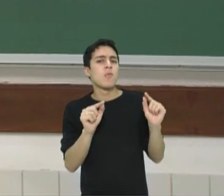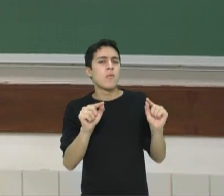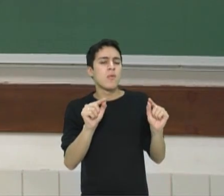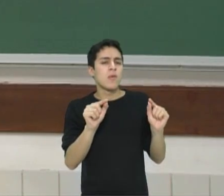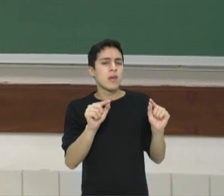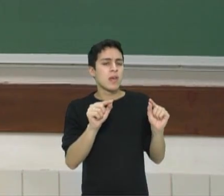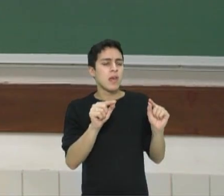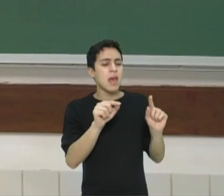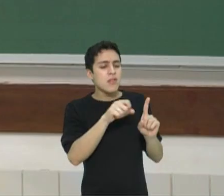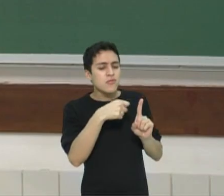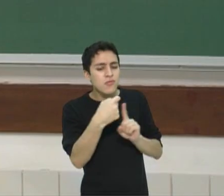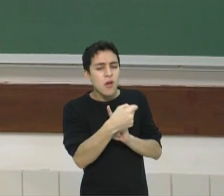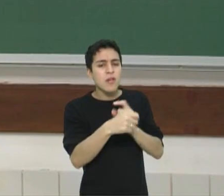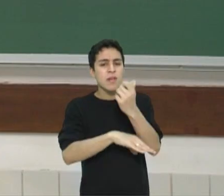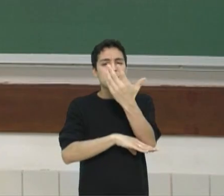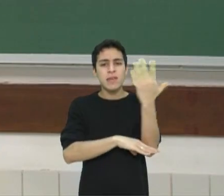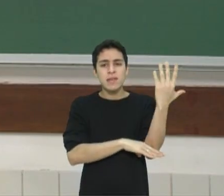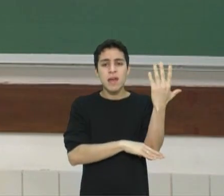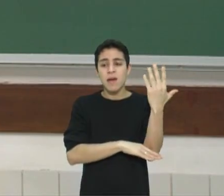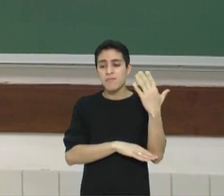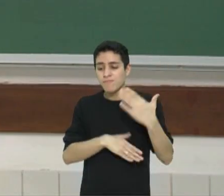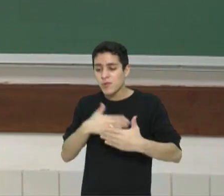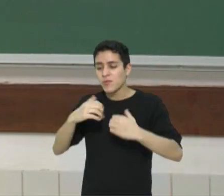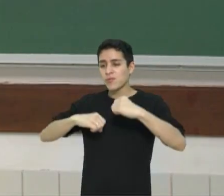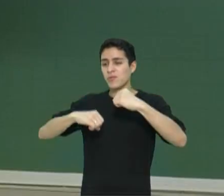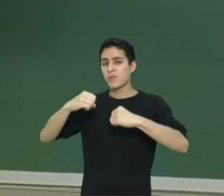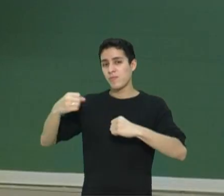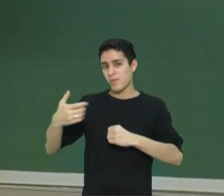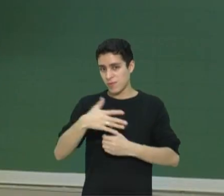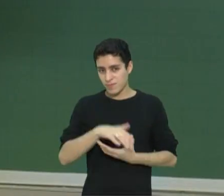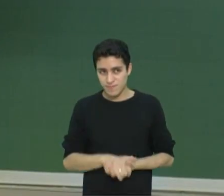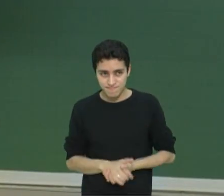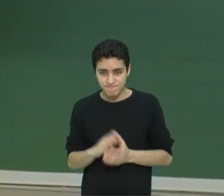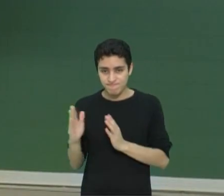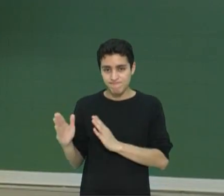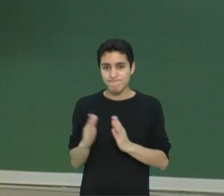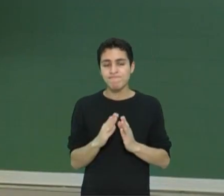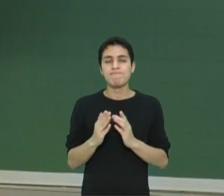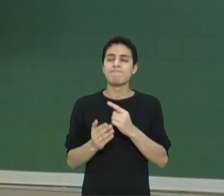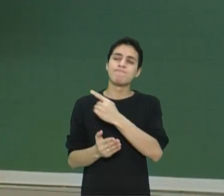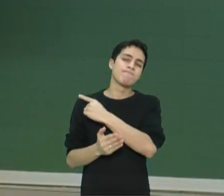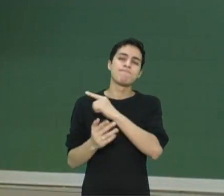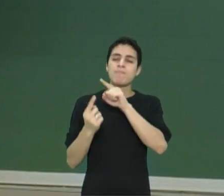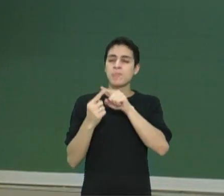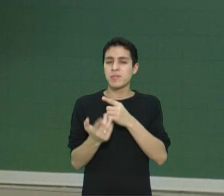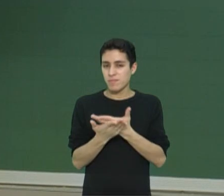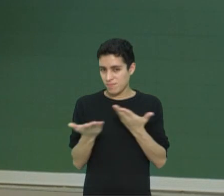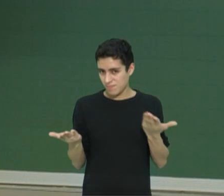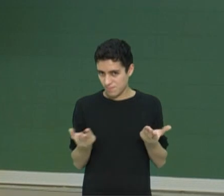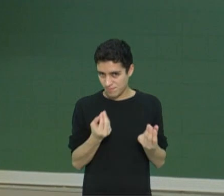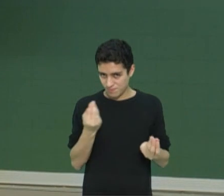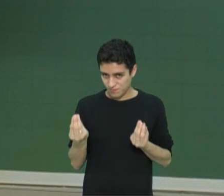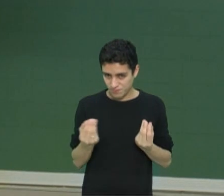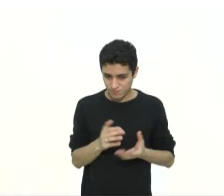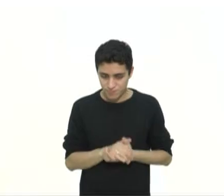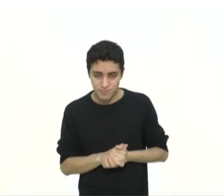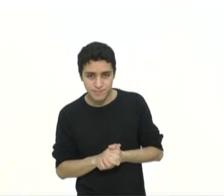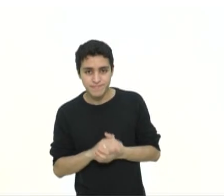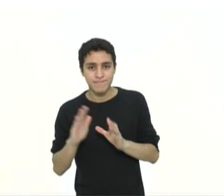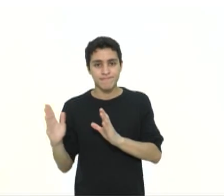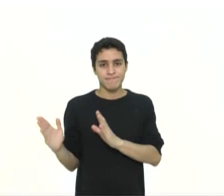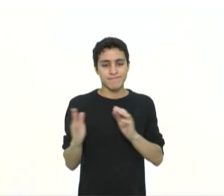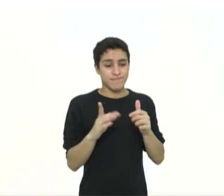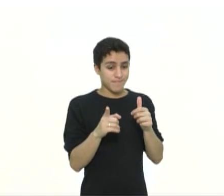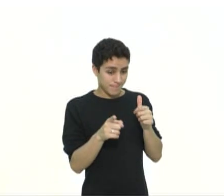industrialização moderna Vamos aos objetivos da nossa aula né é importante saber o rumo que vamos tomar nós vamos relacionar